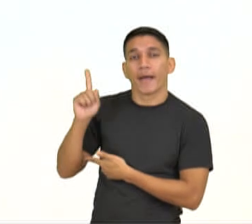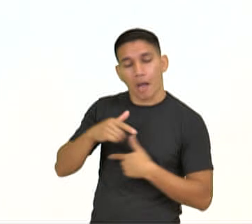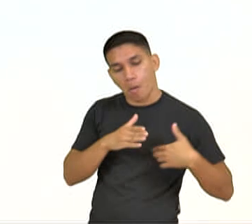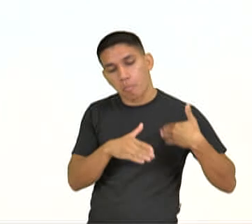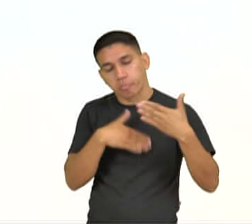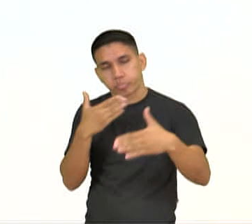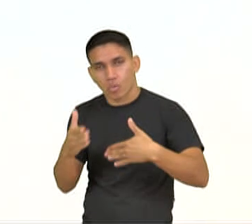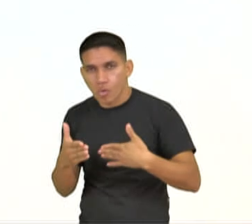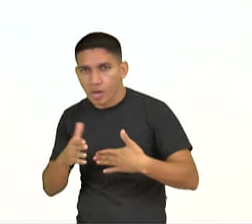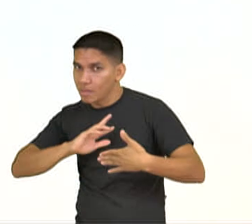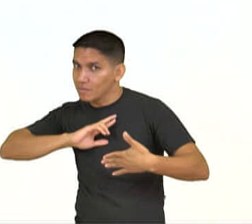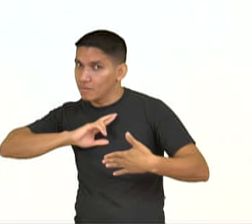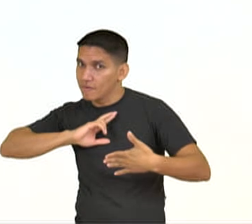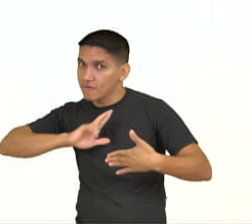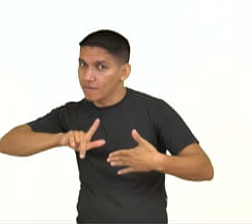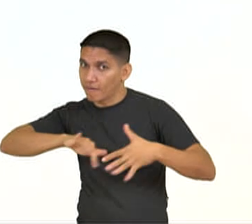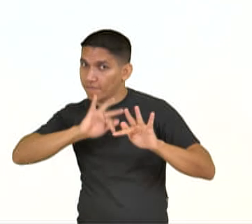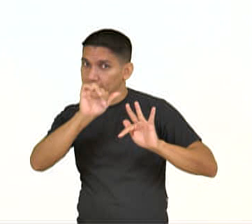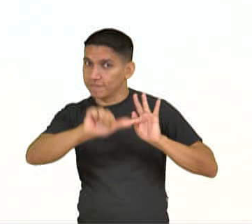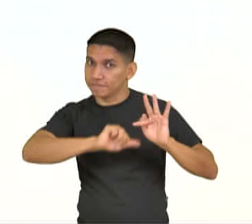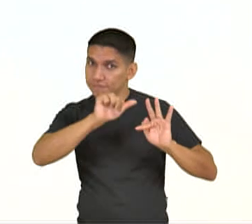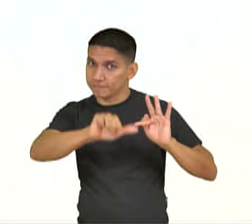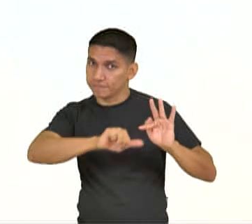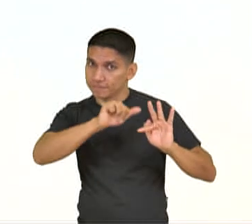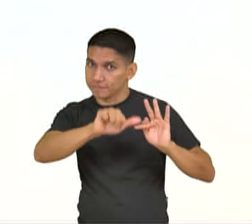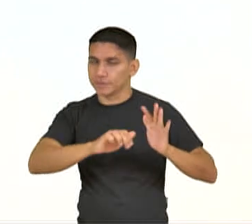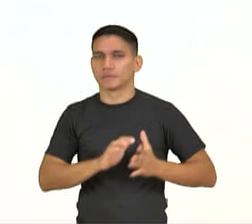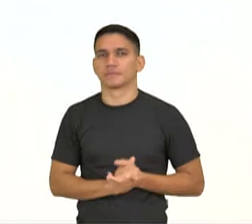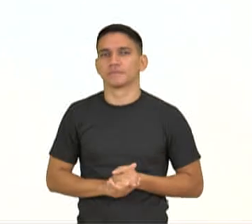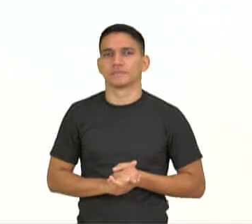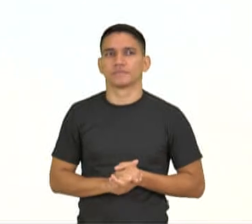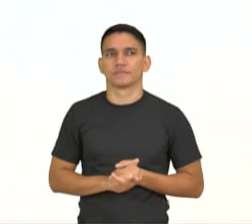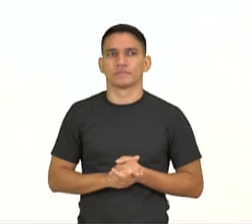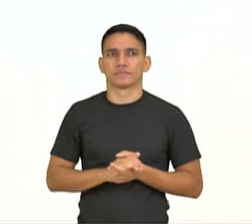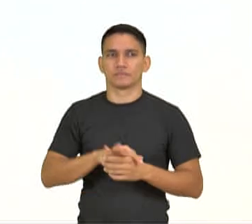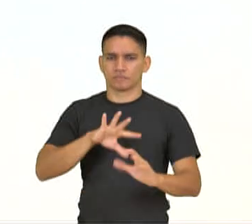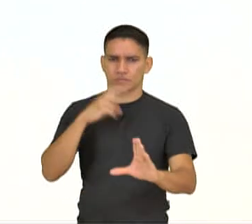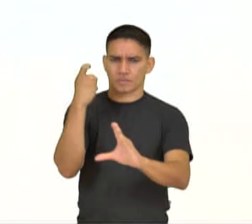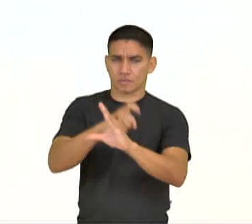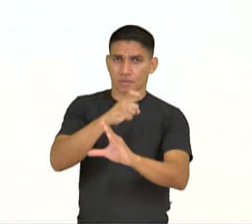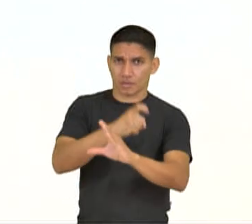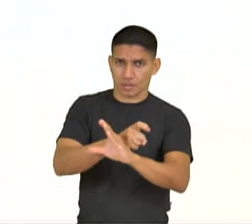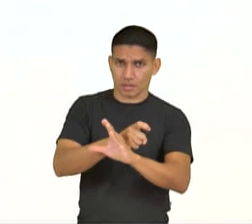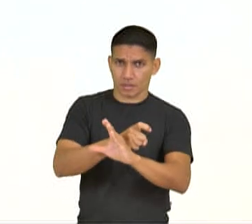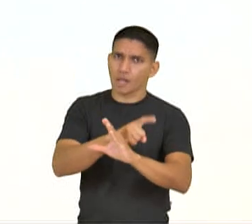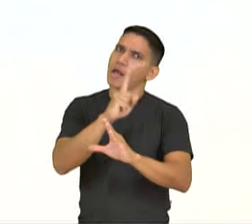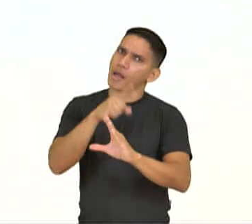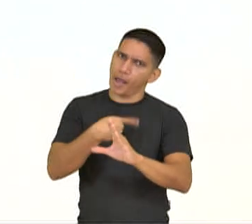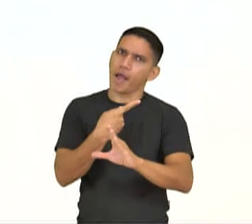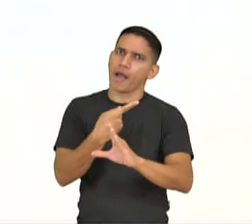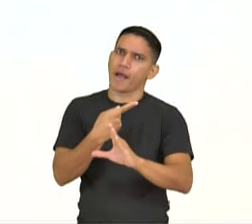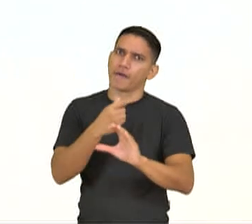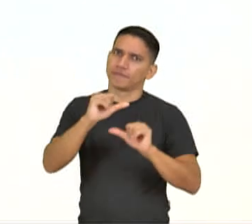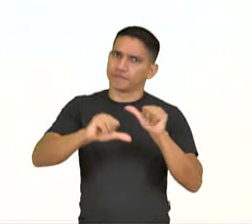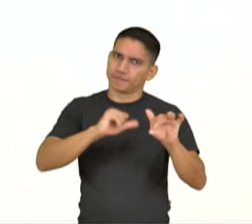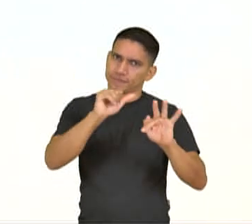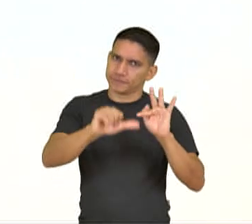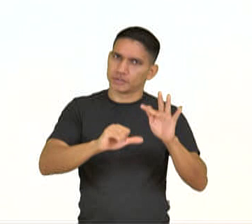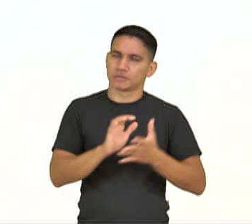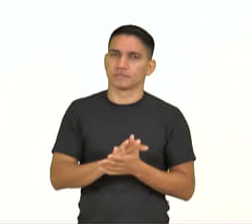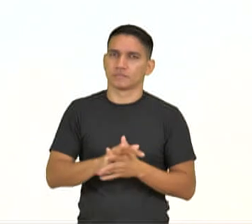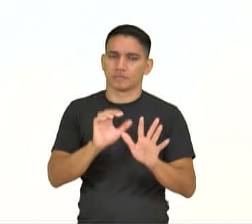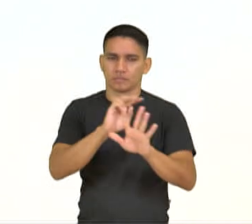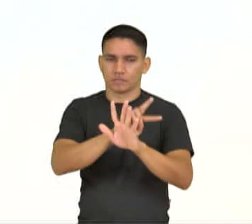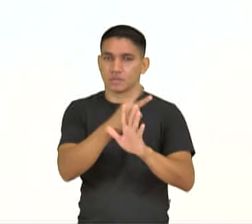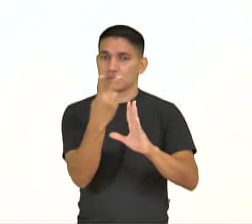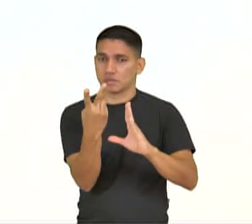processos aqui não é físico? Solidificação da parafina, físico, certo? Sublimação da